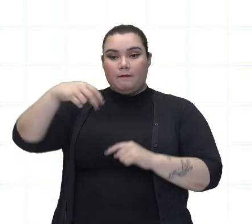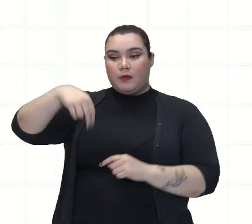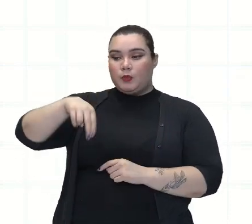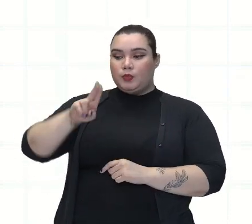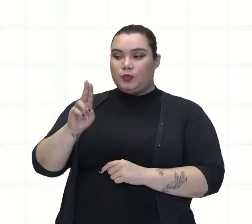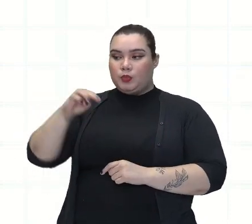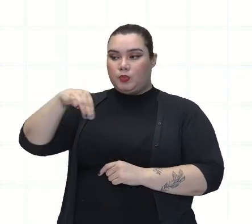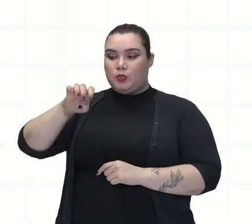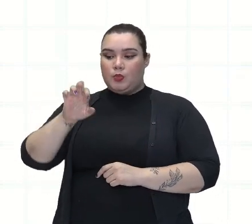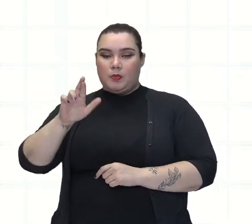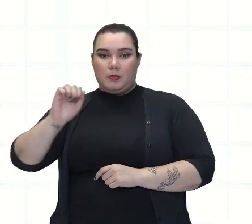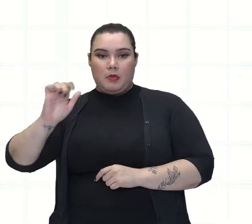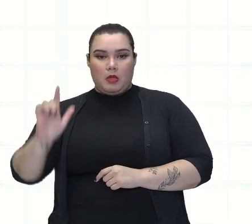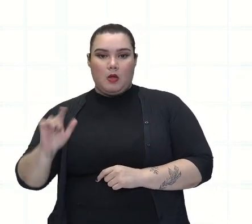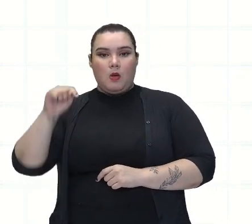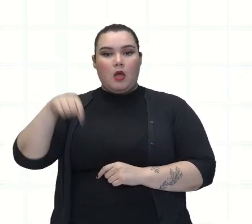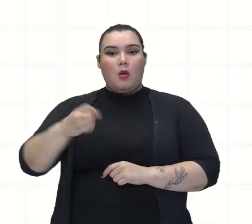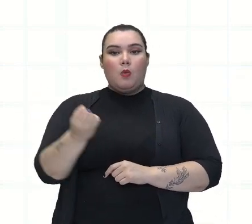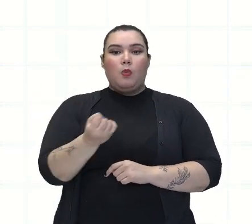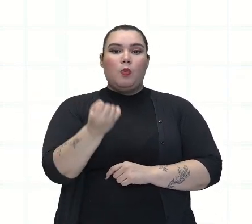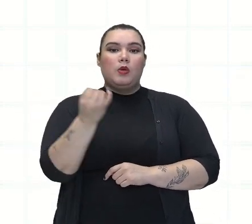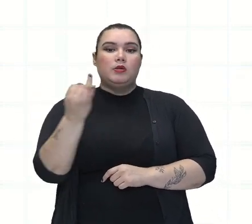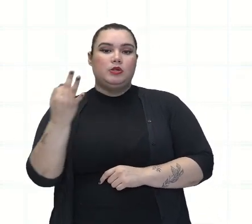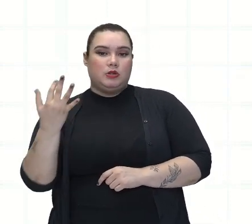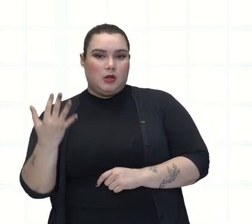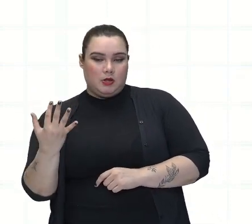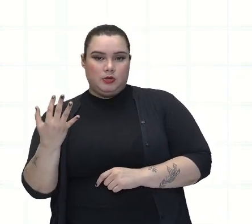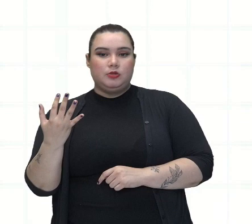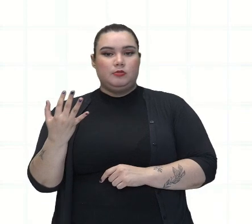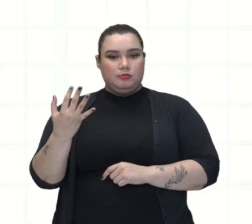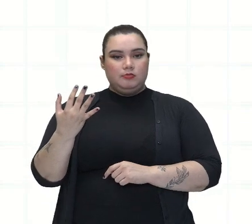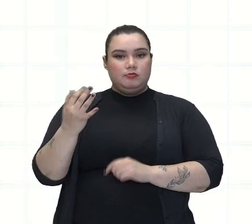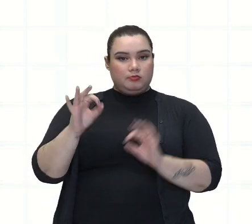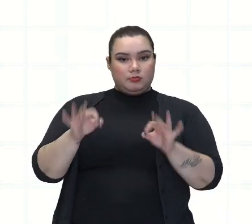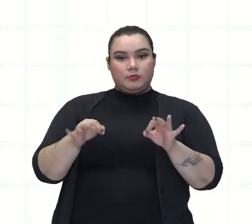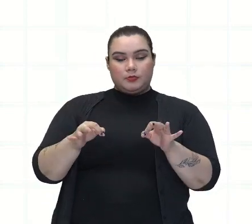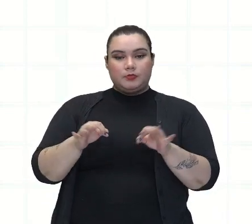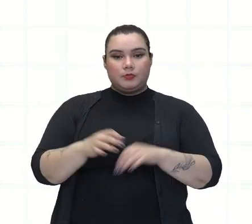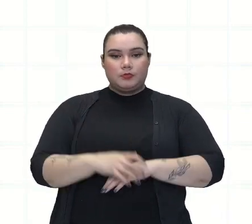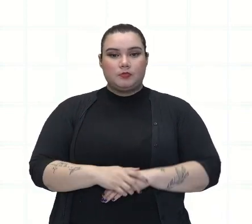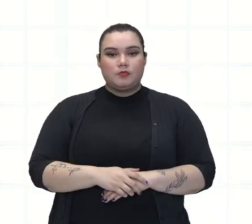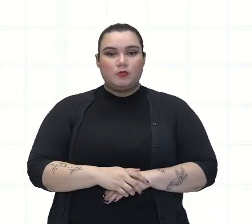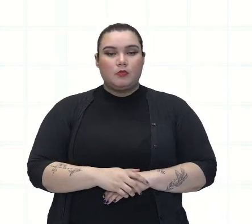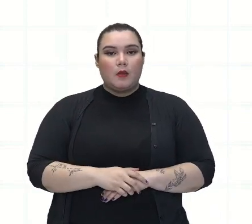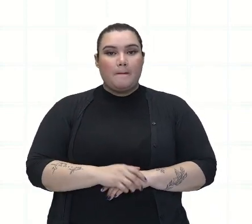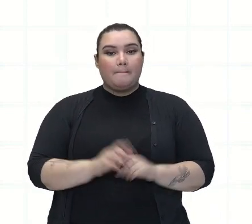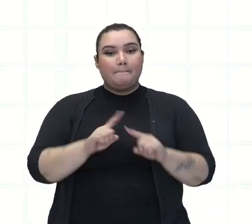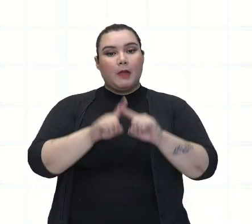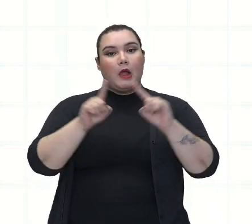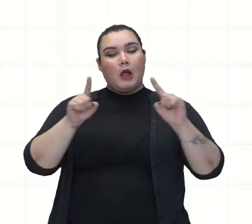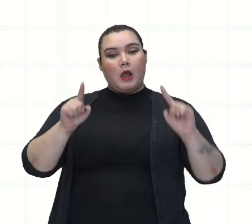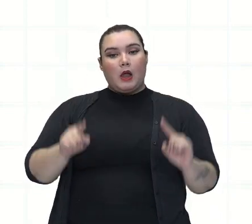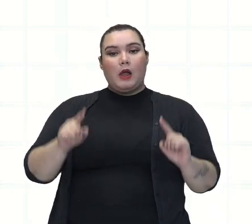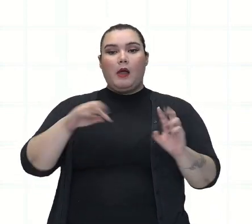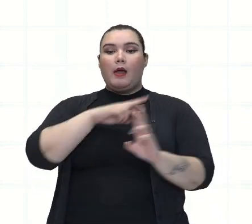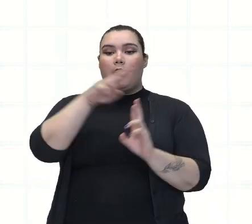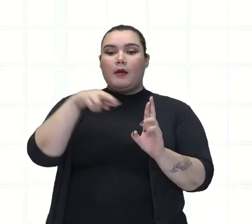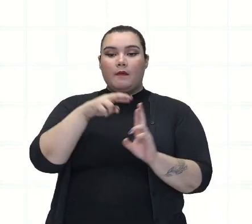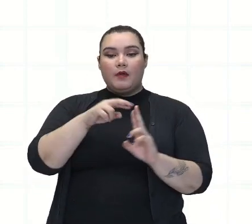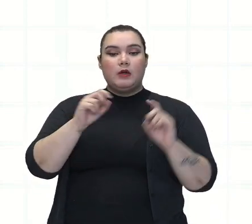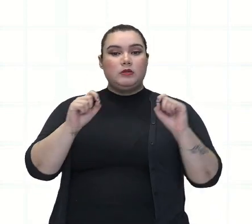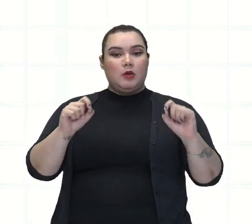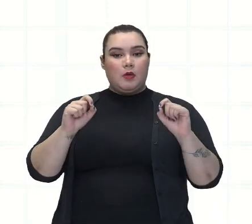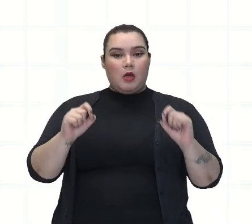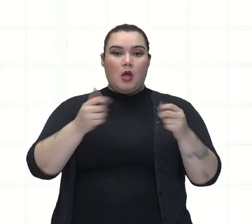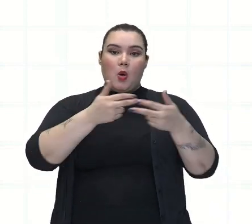carga de quantidade significativa, né? Mas se referindo a